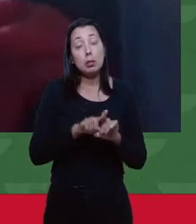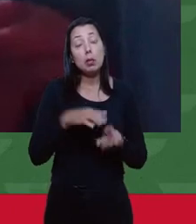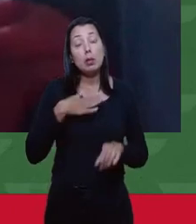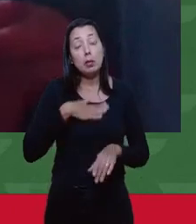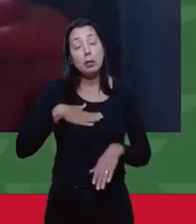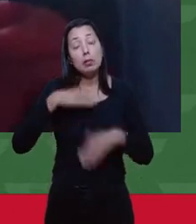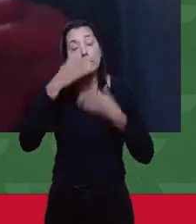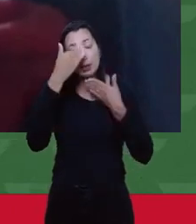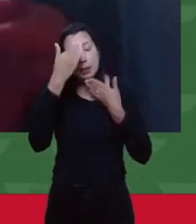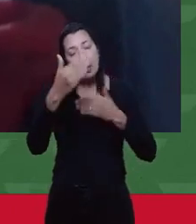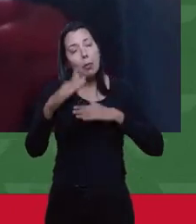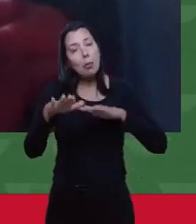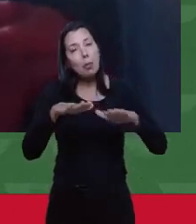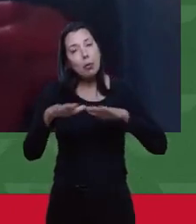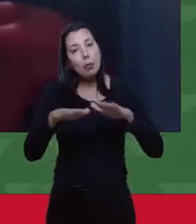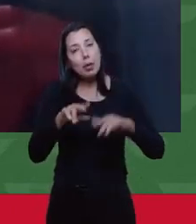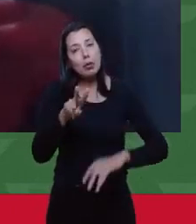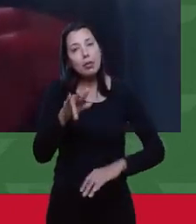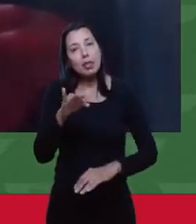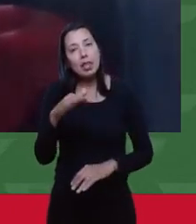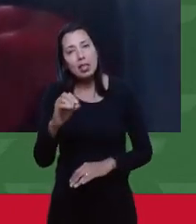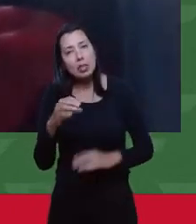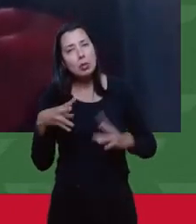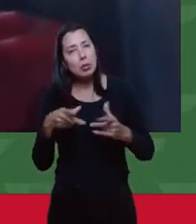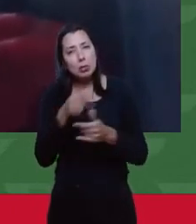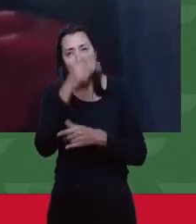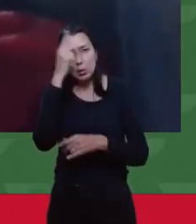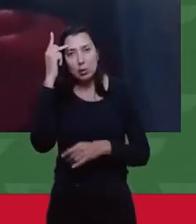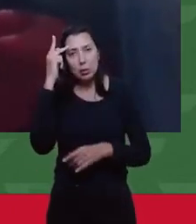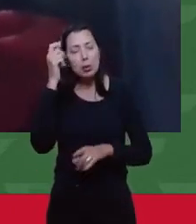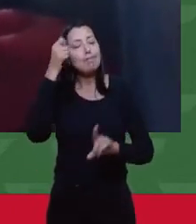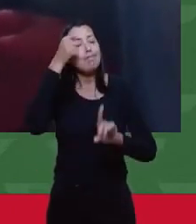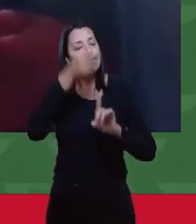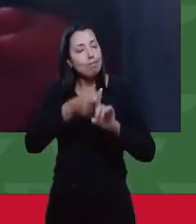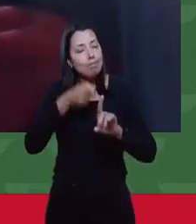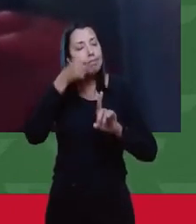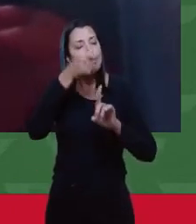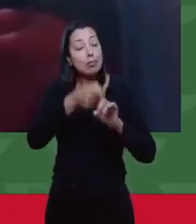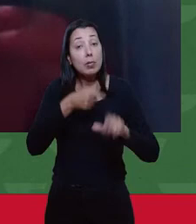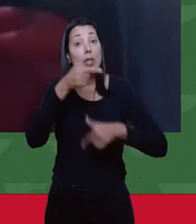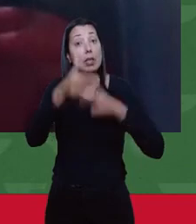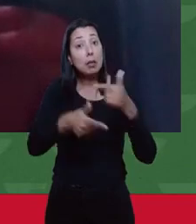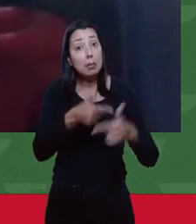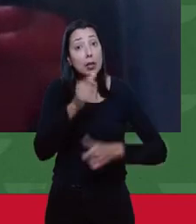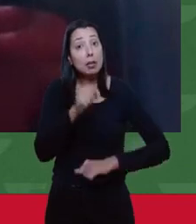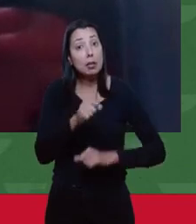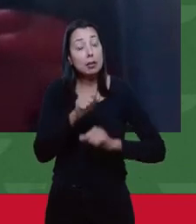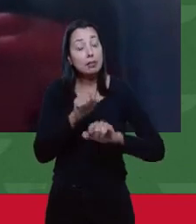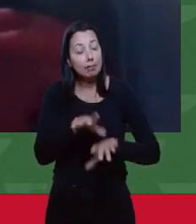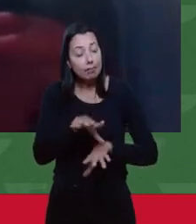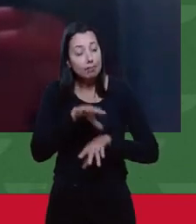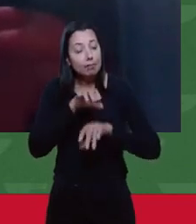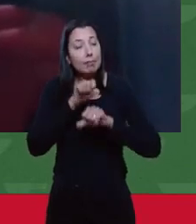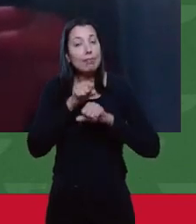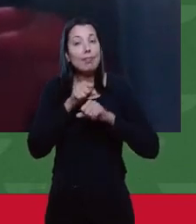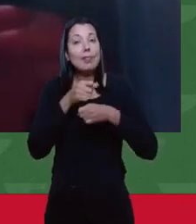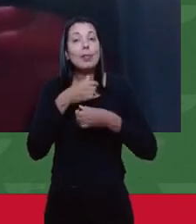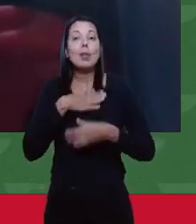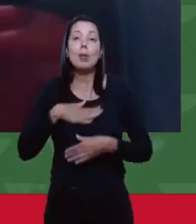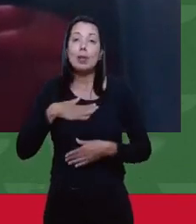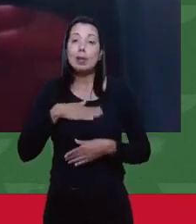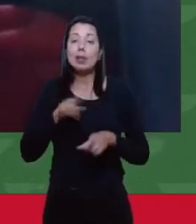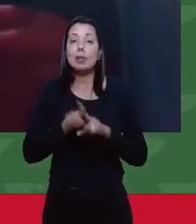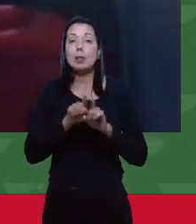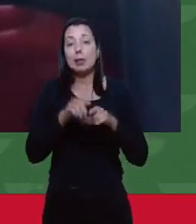agradecer muito ao movimento, ao Vinícius Lara, a todas as pessoas que militam e que trabalham comigo, que são a inspiração. Quero